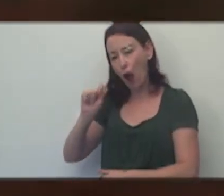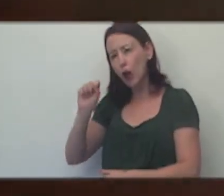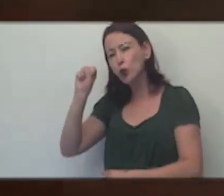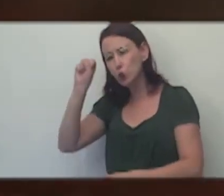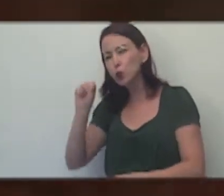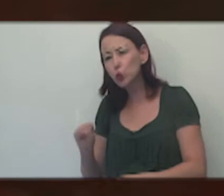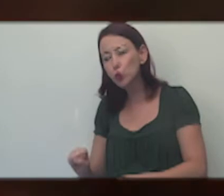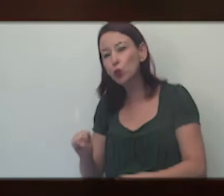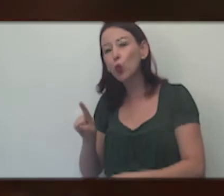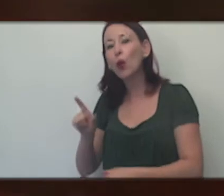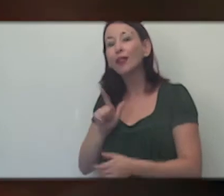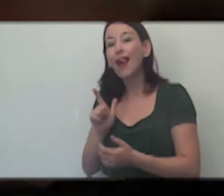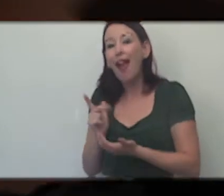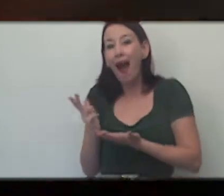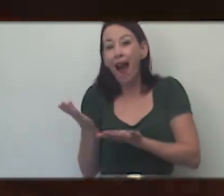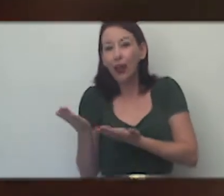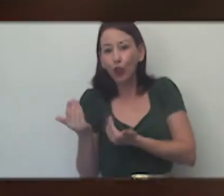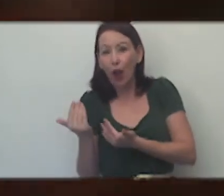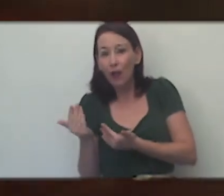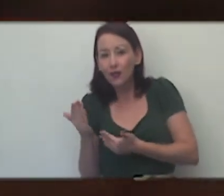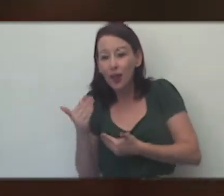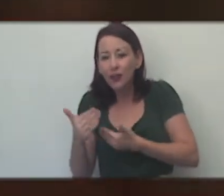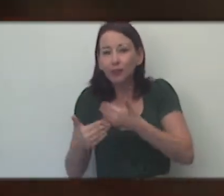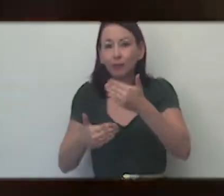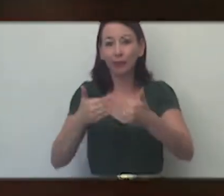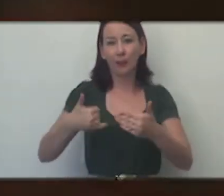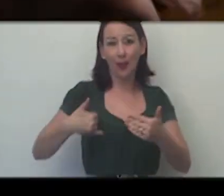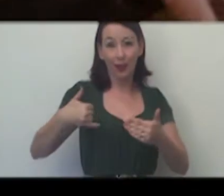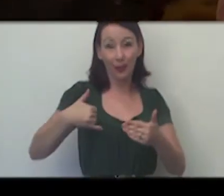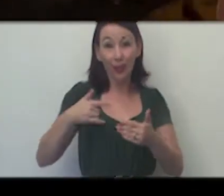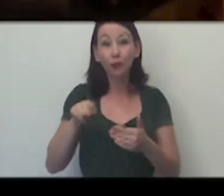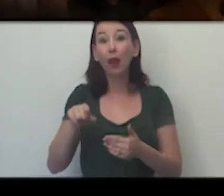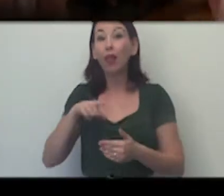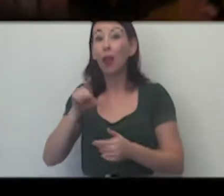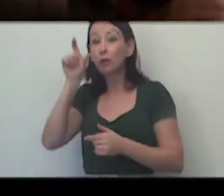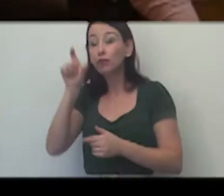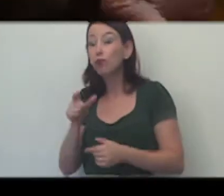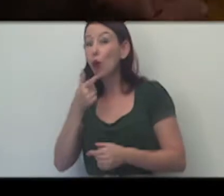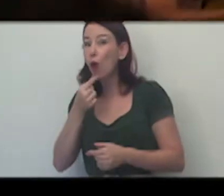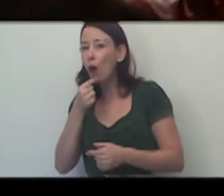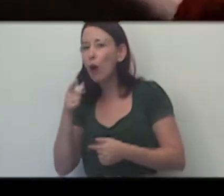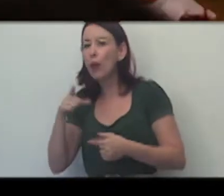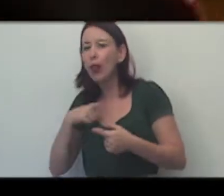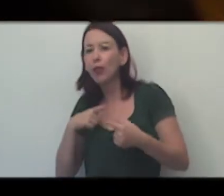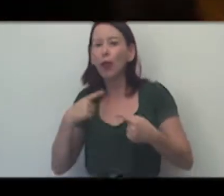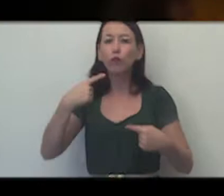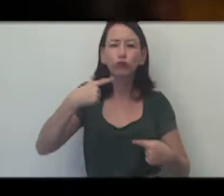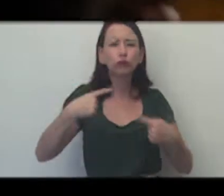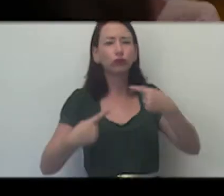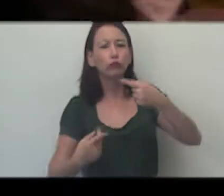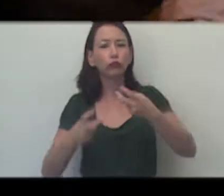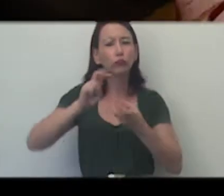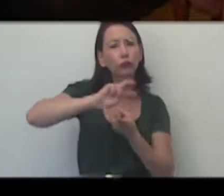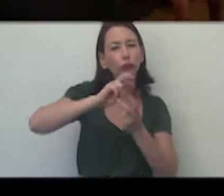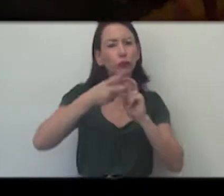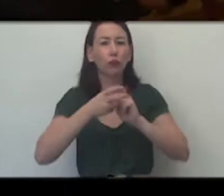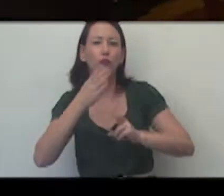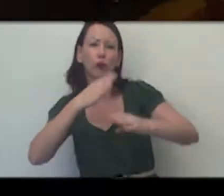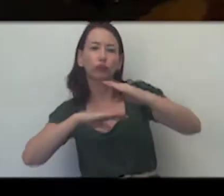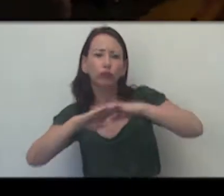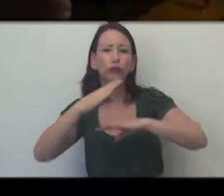da adolescência para a puberdade em que os homens aos pares lutam entre si através de coices e